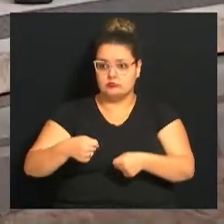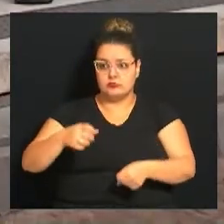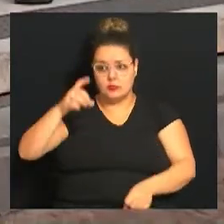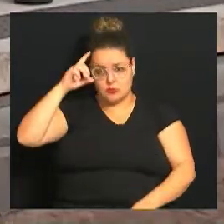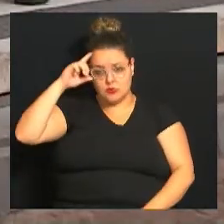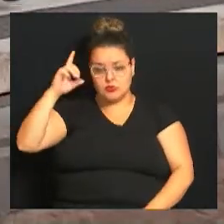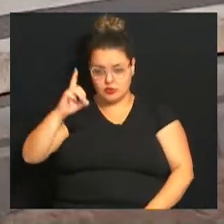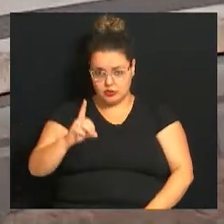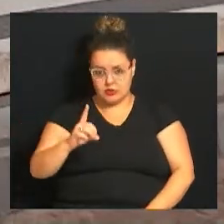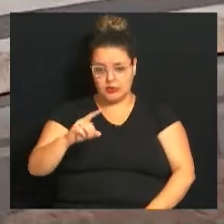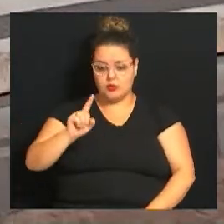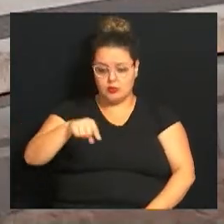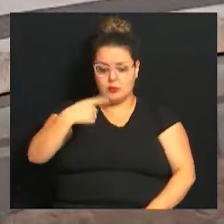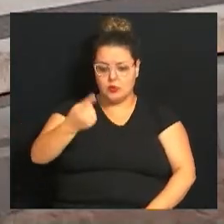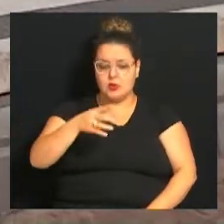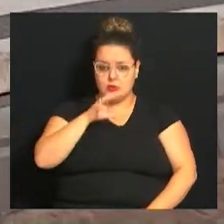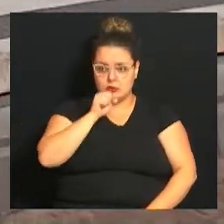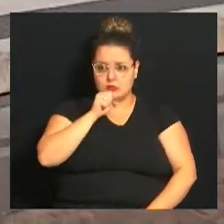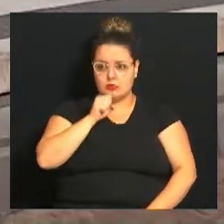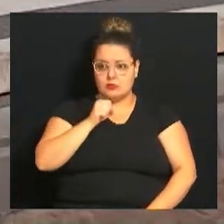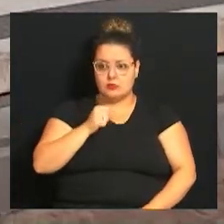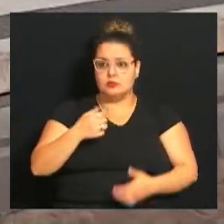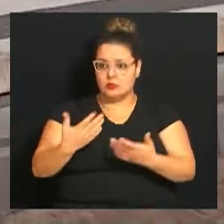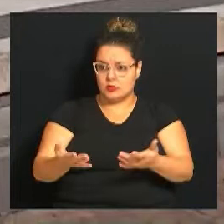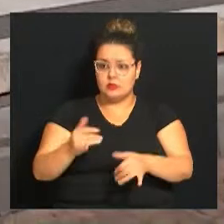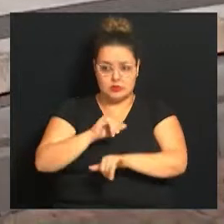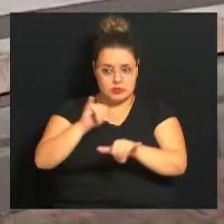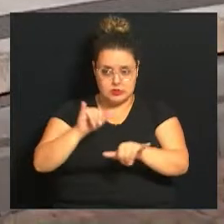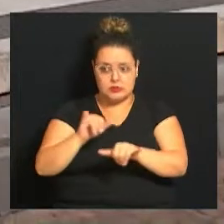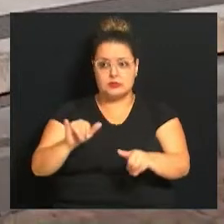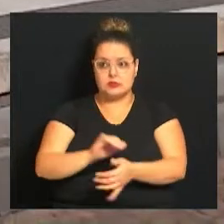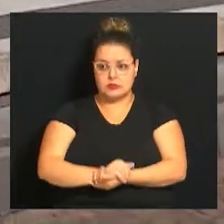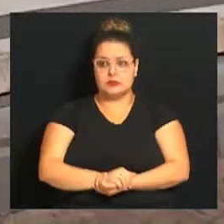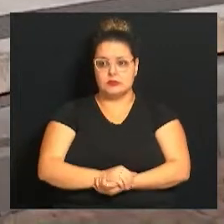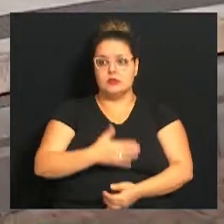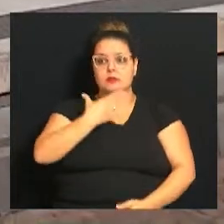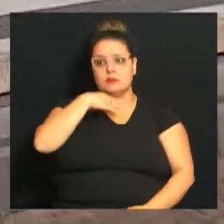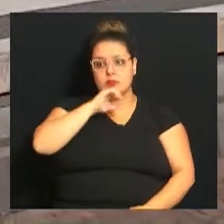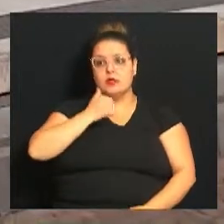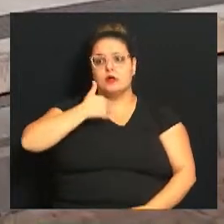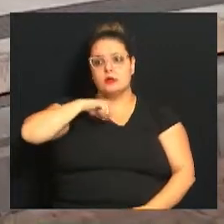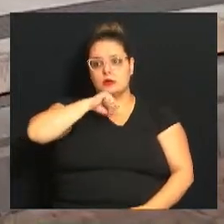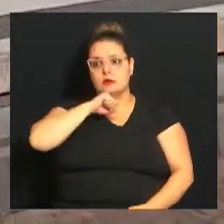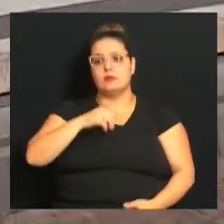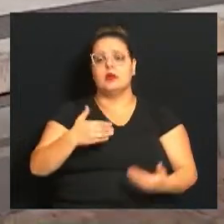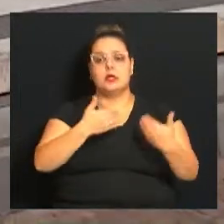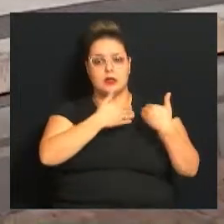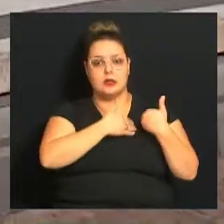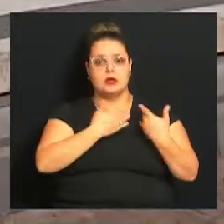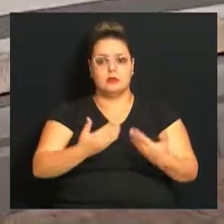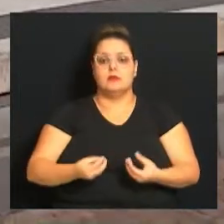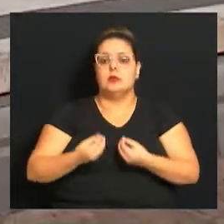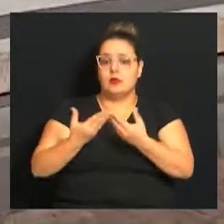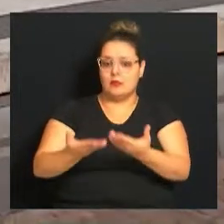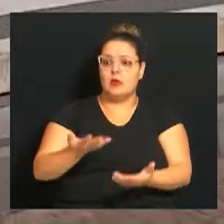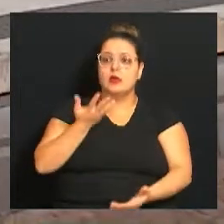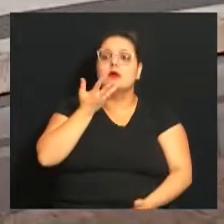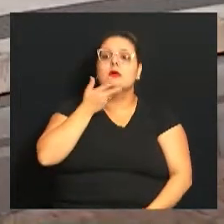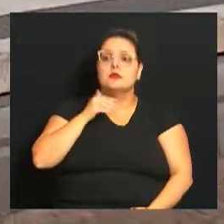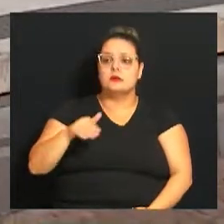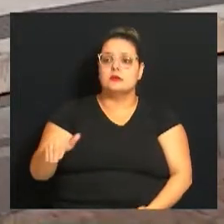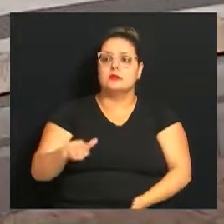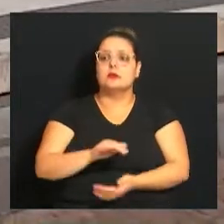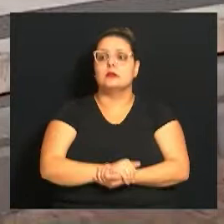próximo sábado. Então, vou deixar o espaço para você fazer a divulgação para os pais, mães, responsáveis legais levarem suas crianças para se